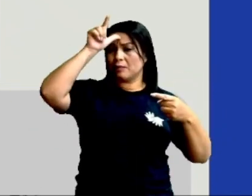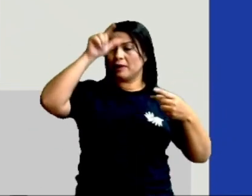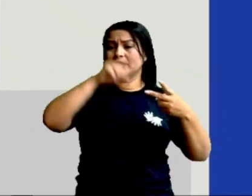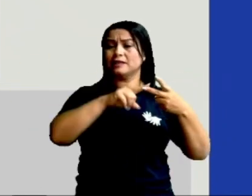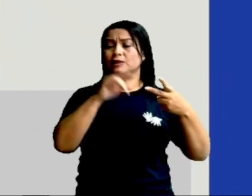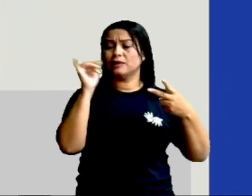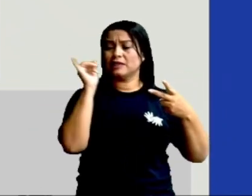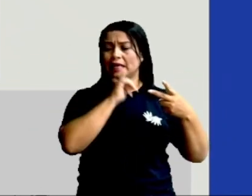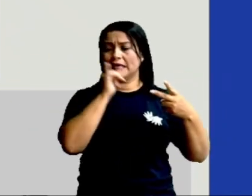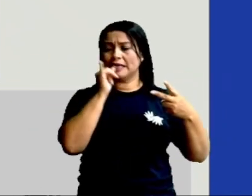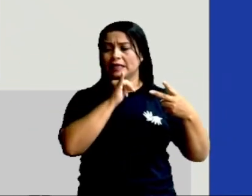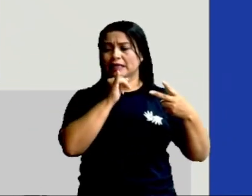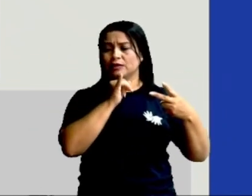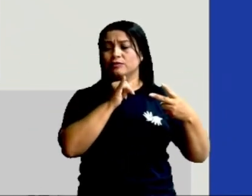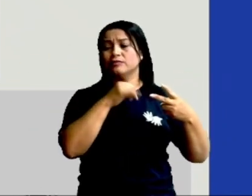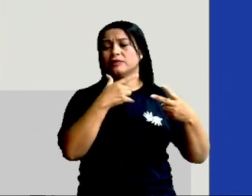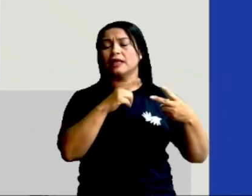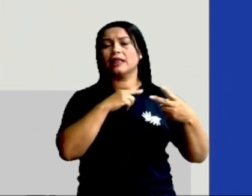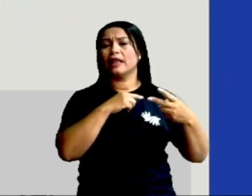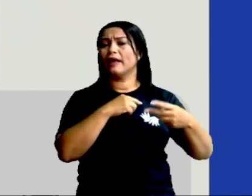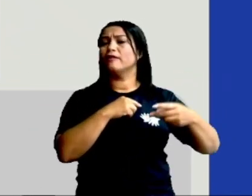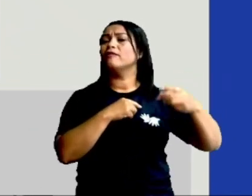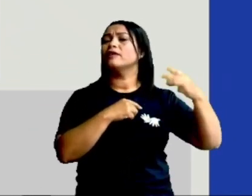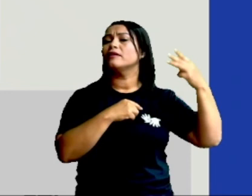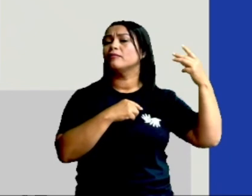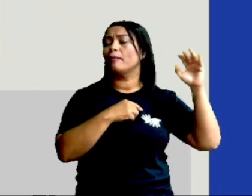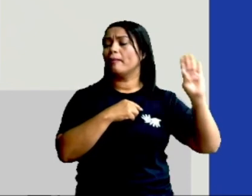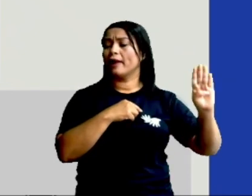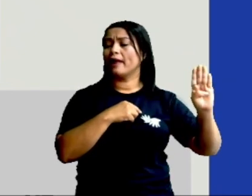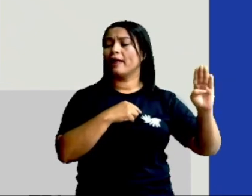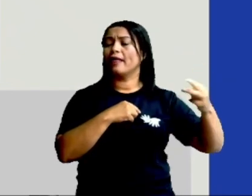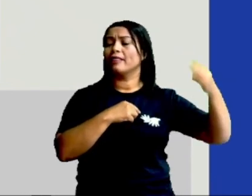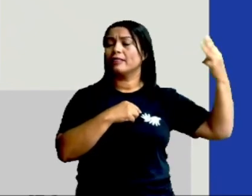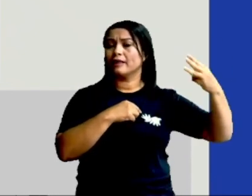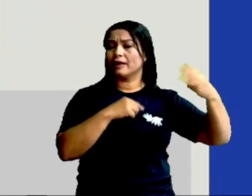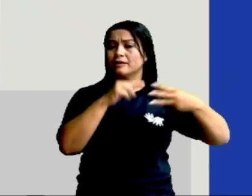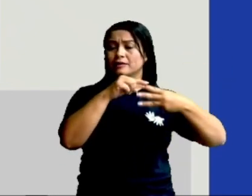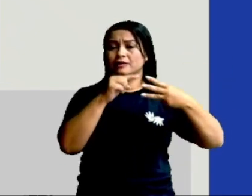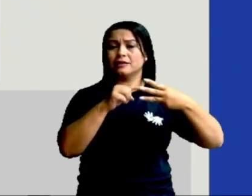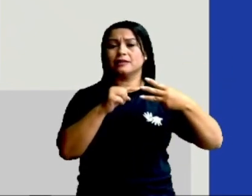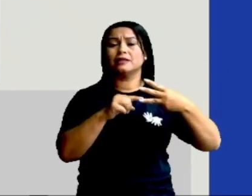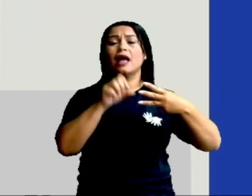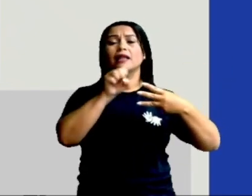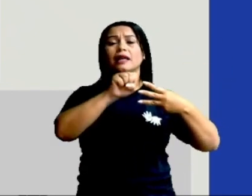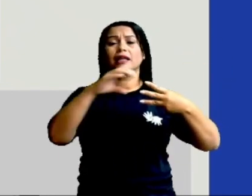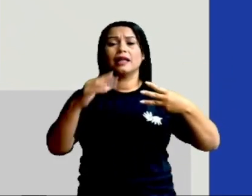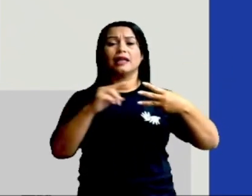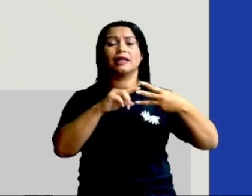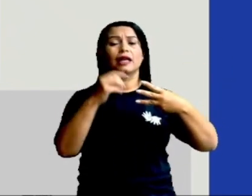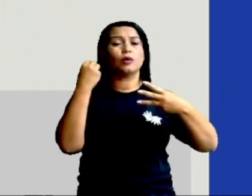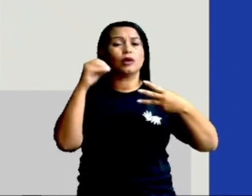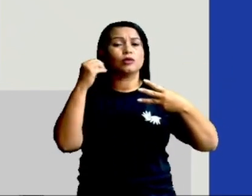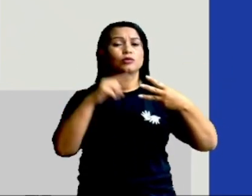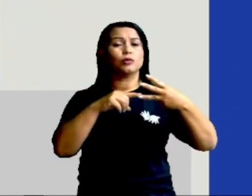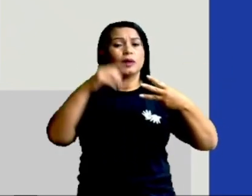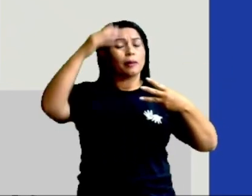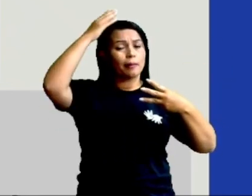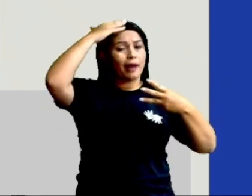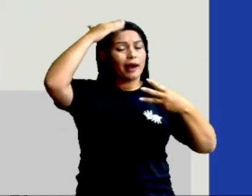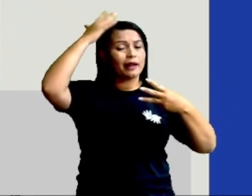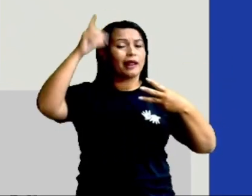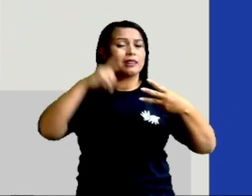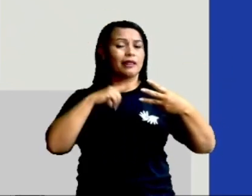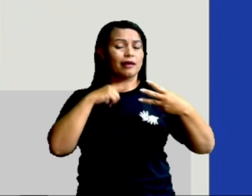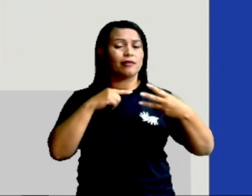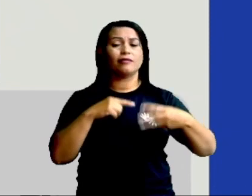a letra B é formada por três estados Santa Catarina Rio Grande do Sul e Paraná teve